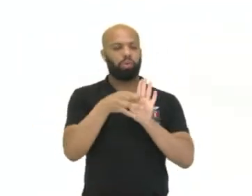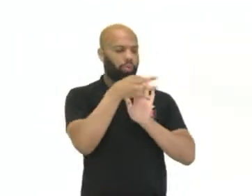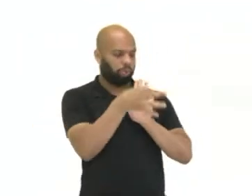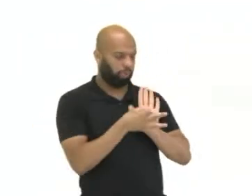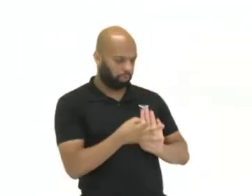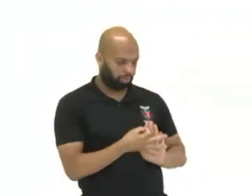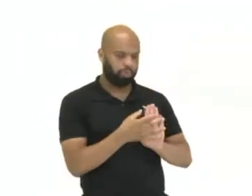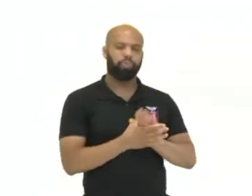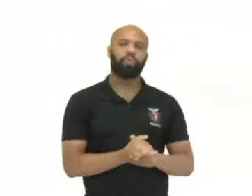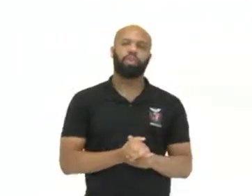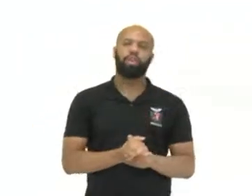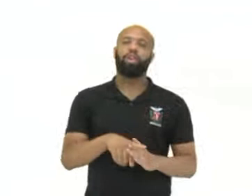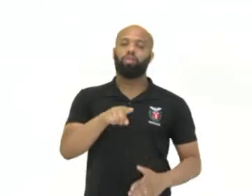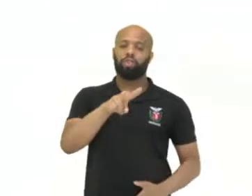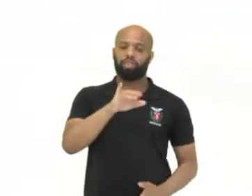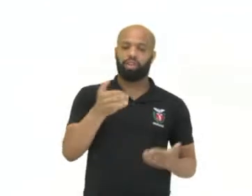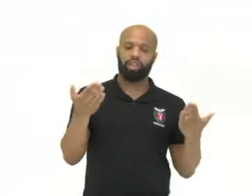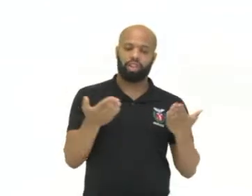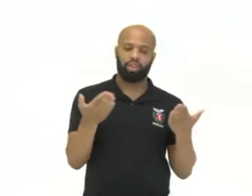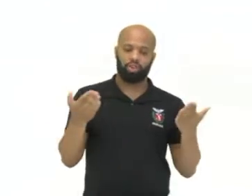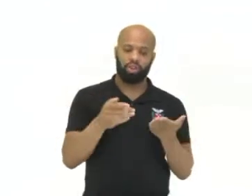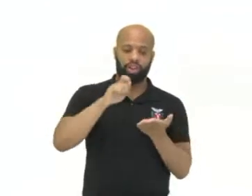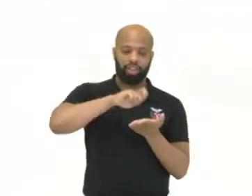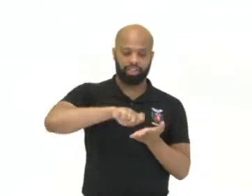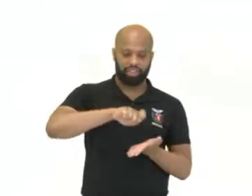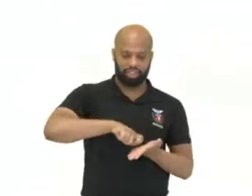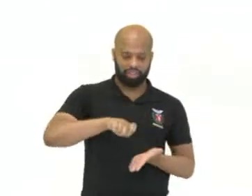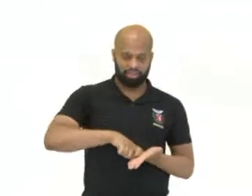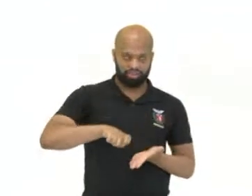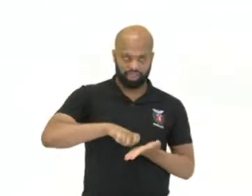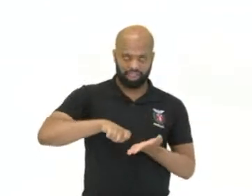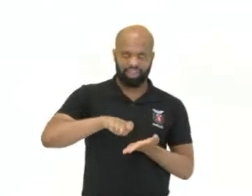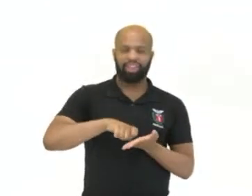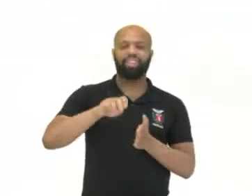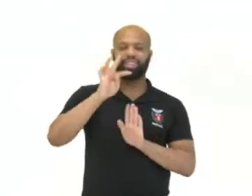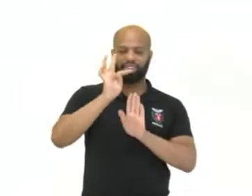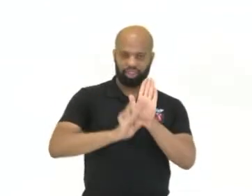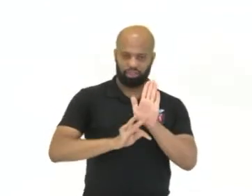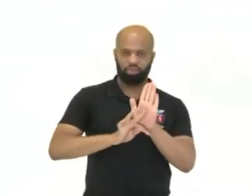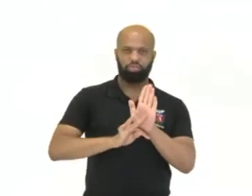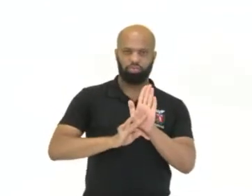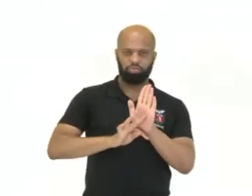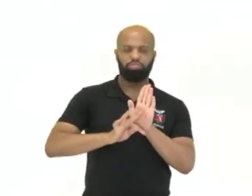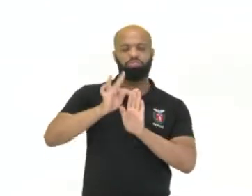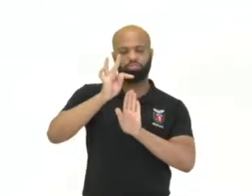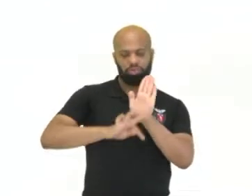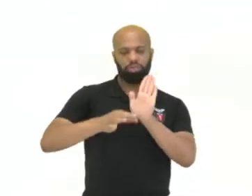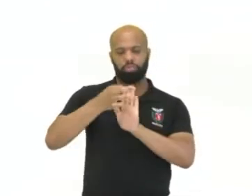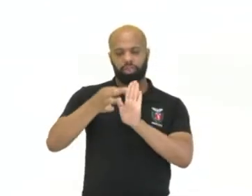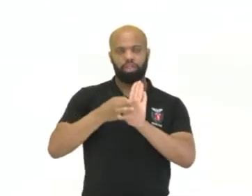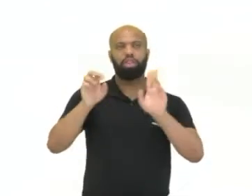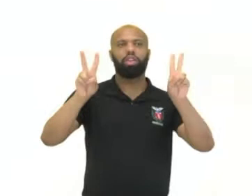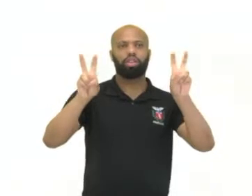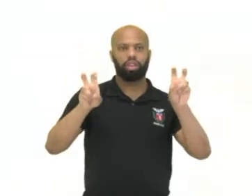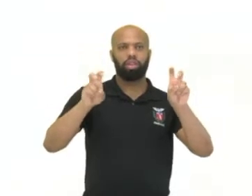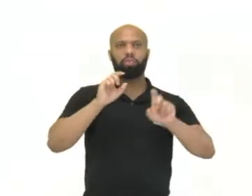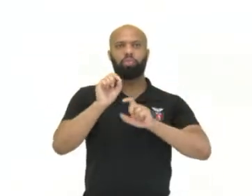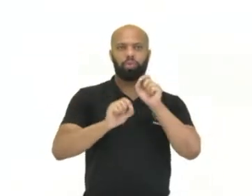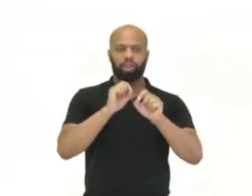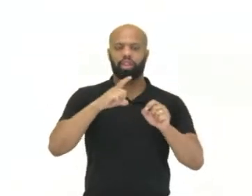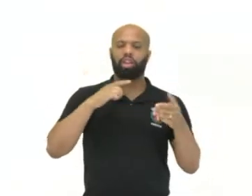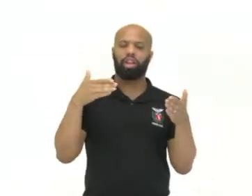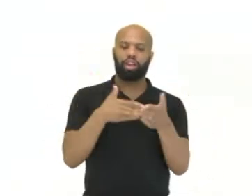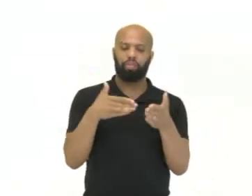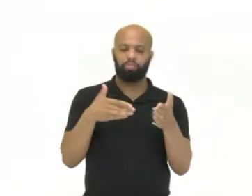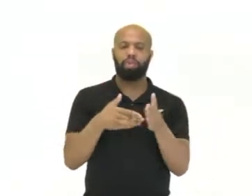argumentação, coloque-se na posição de um articulista e construa um artigo de opinião sobre os limites